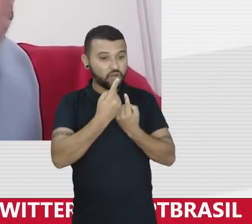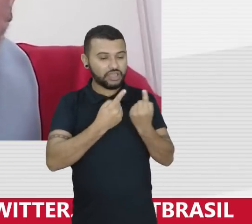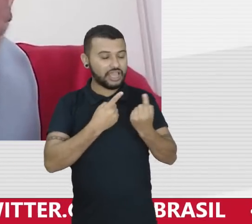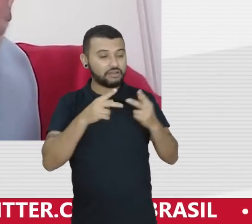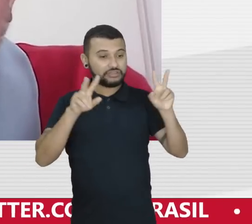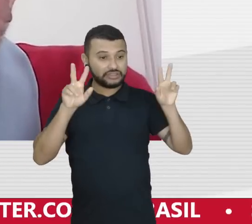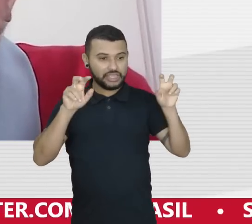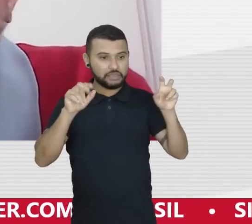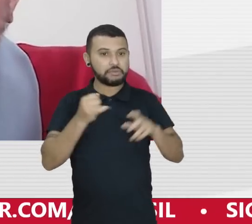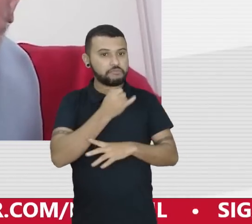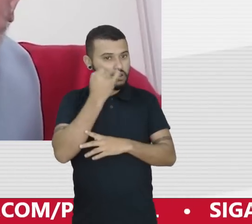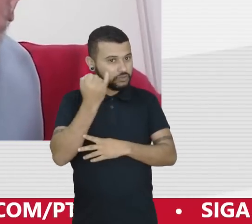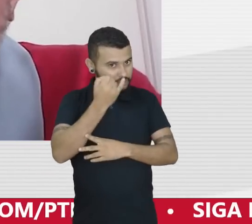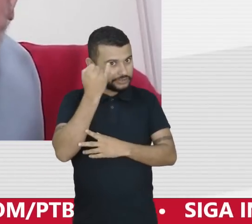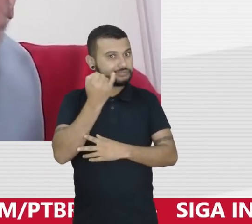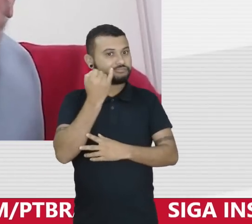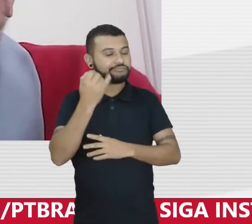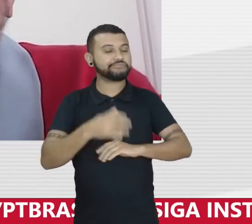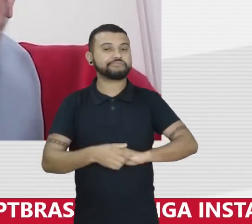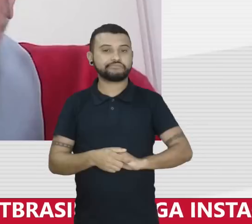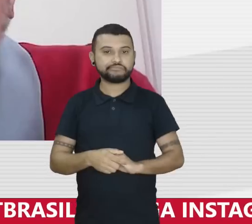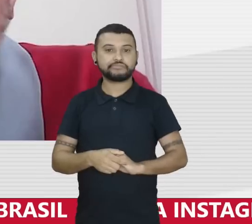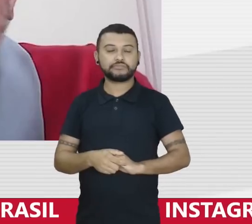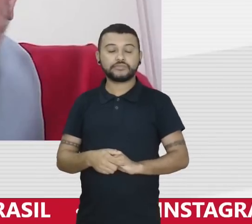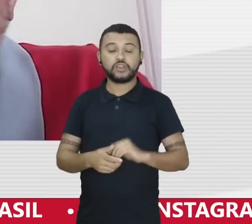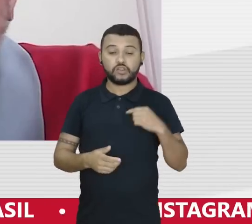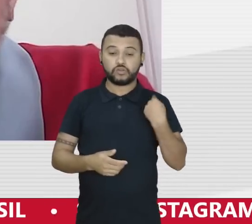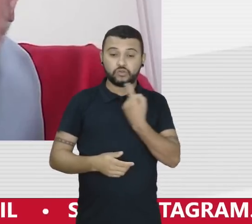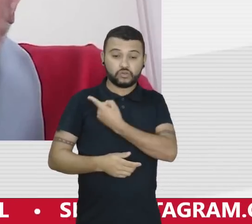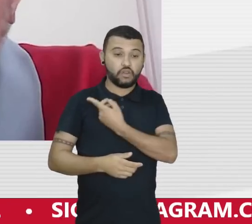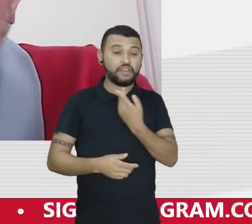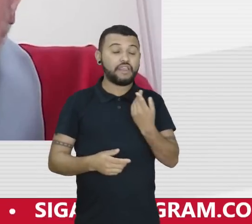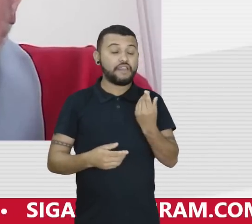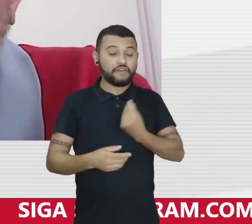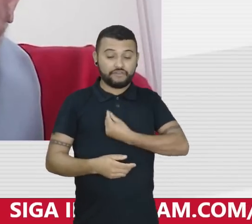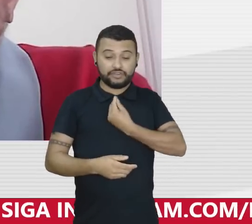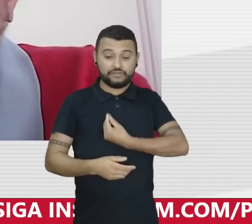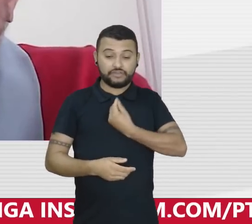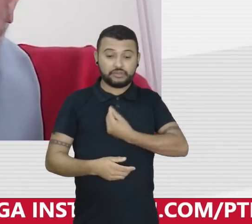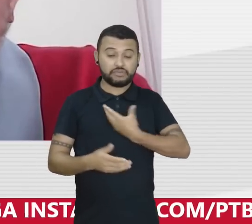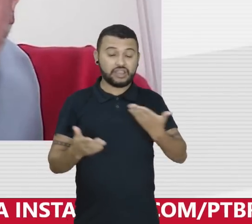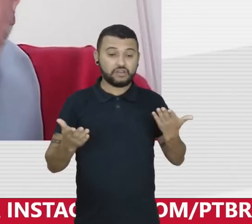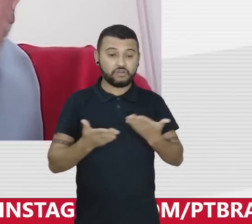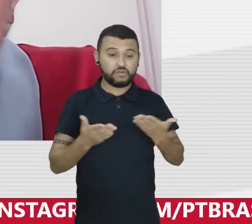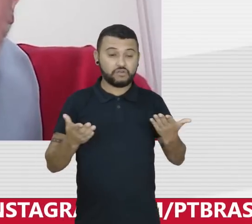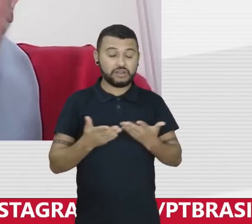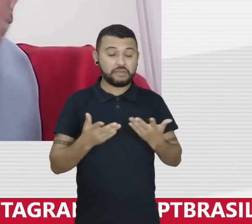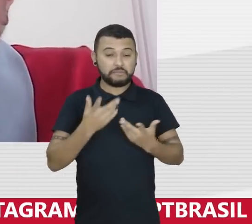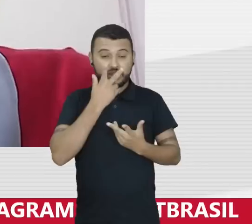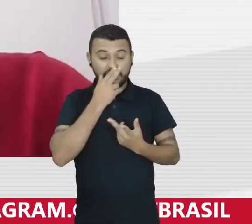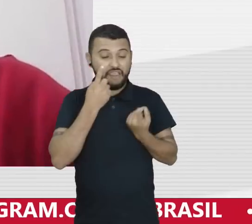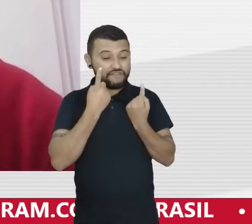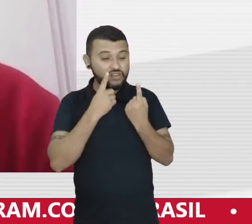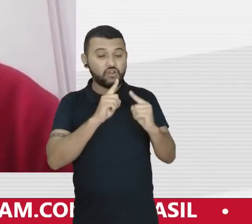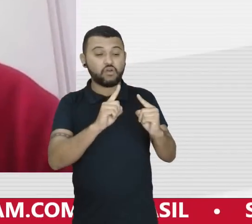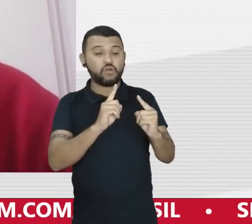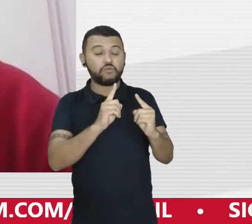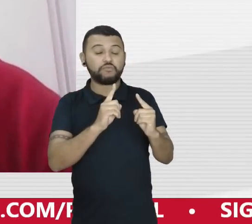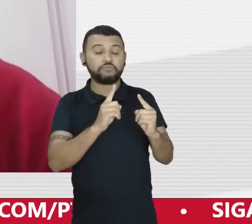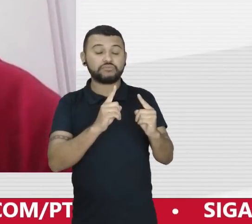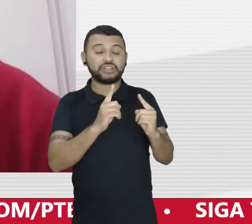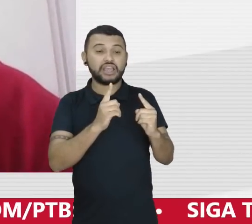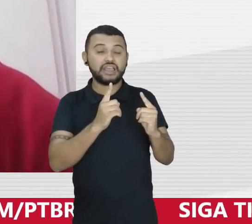esse em particular, né? Porque nós vivemos um momento de profunda e massiva violação de direitos humanos no